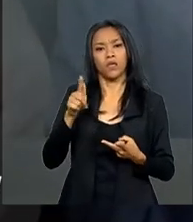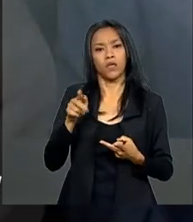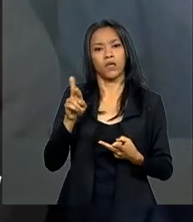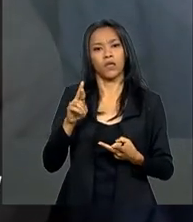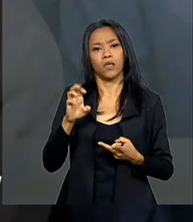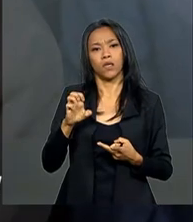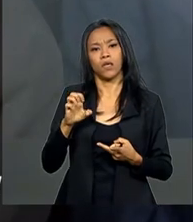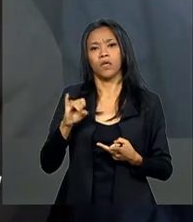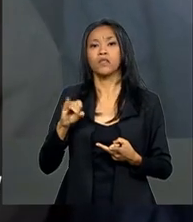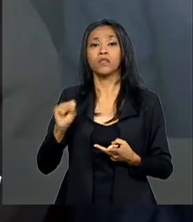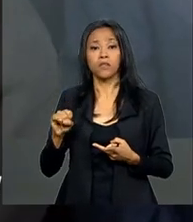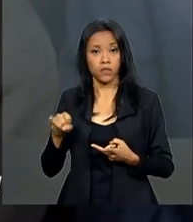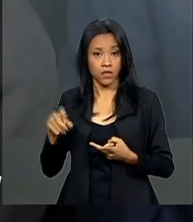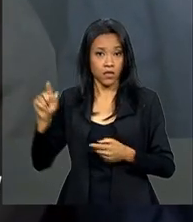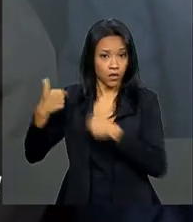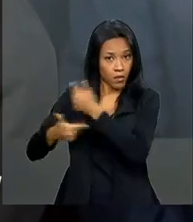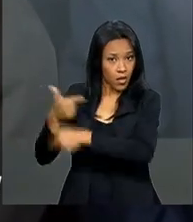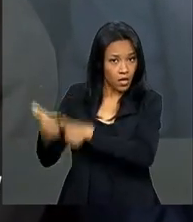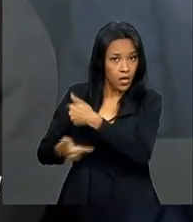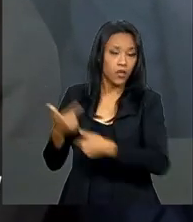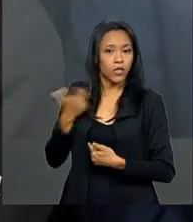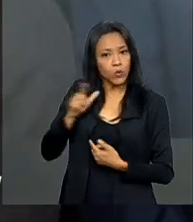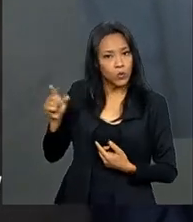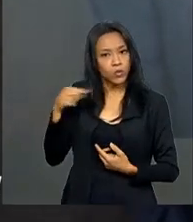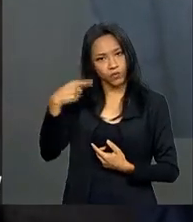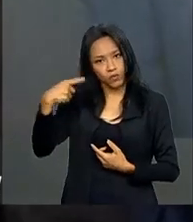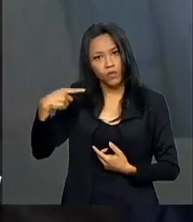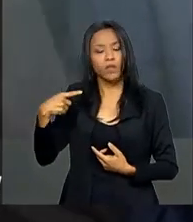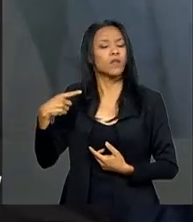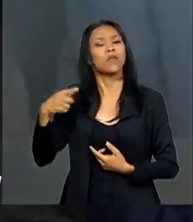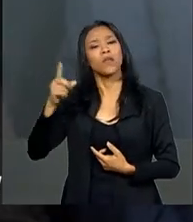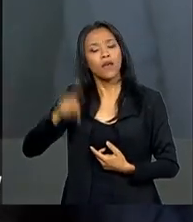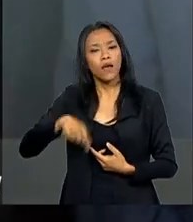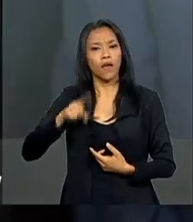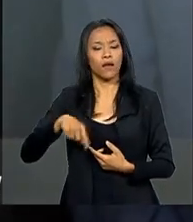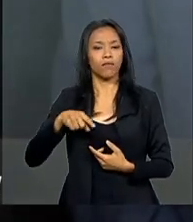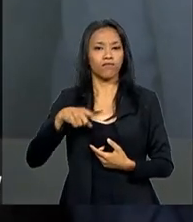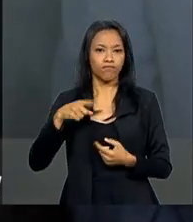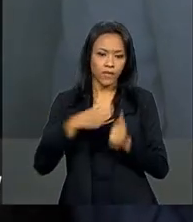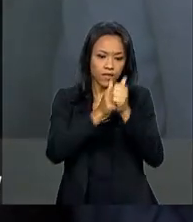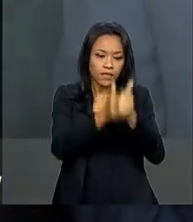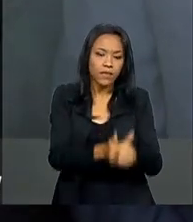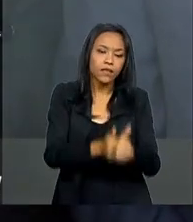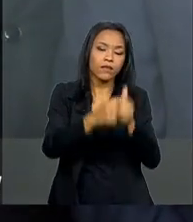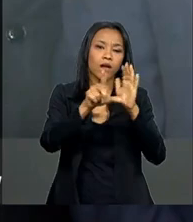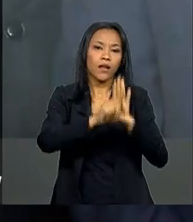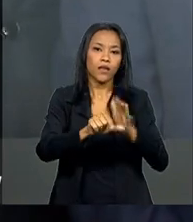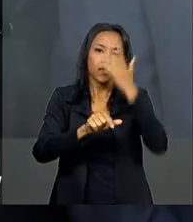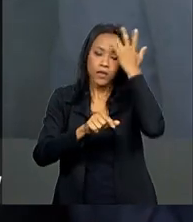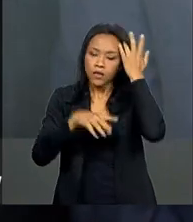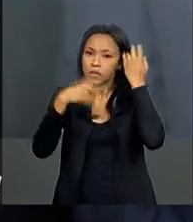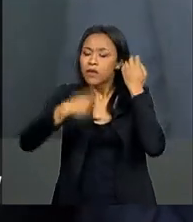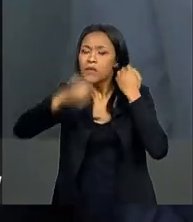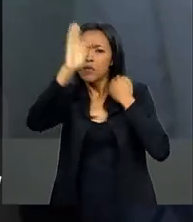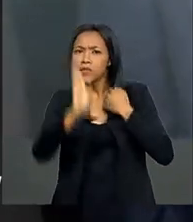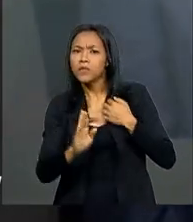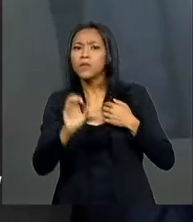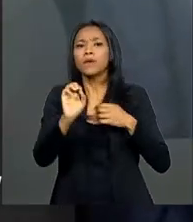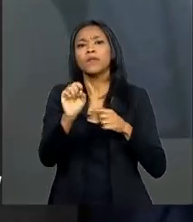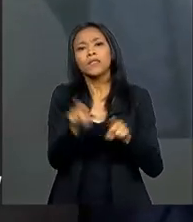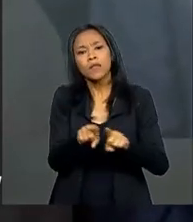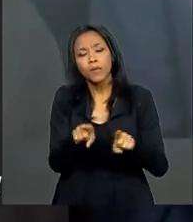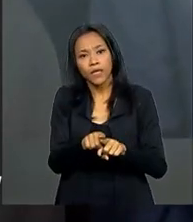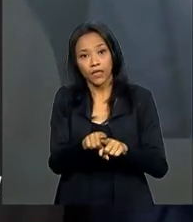trabalhando exata e precisamente para revelar que, seja em função da legislação nacional, seja em função